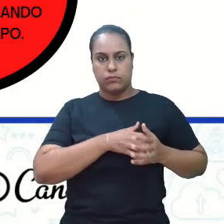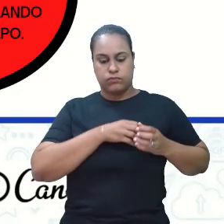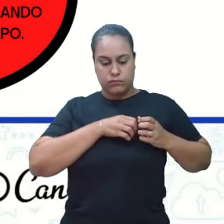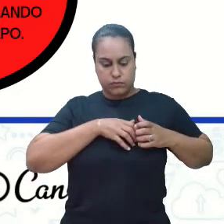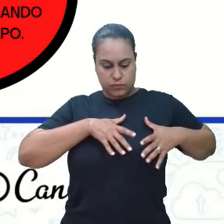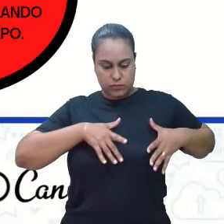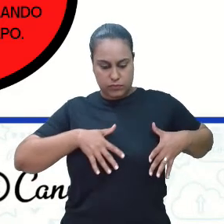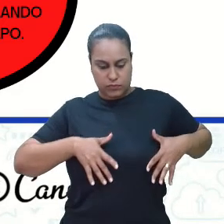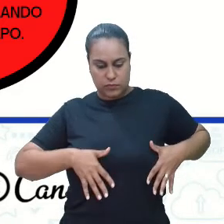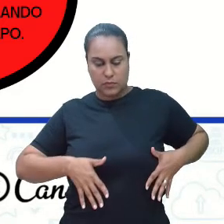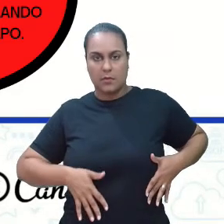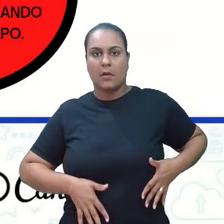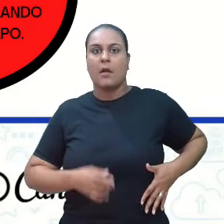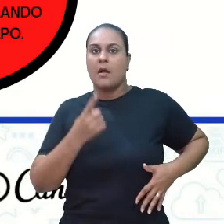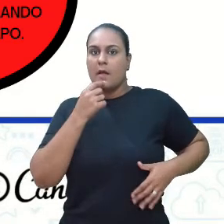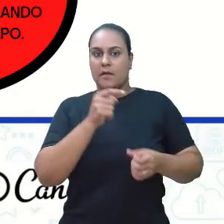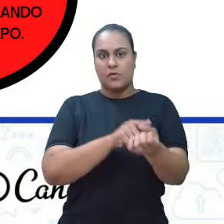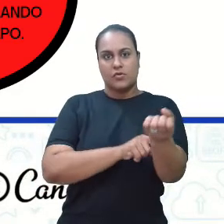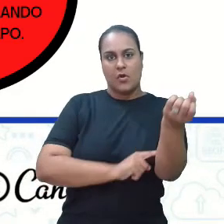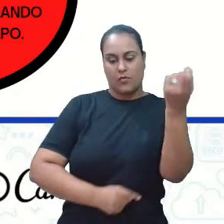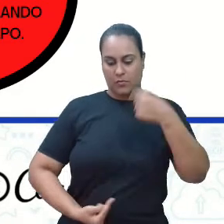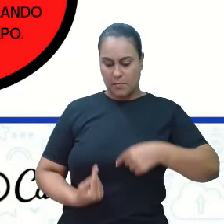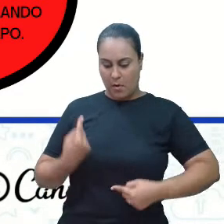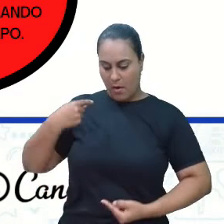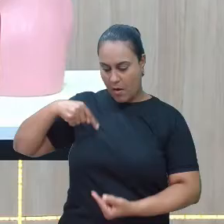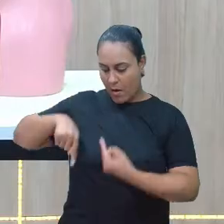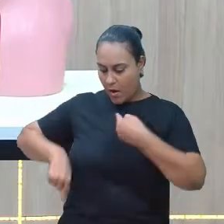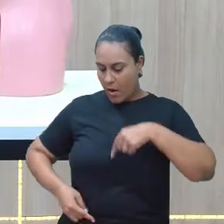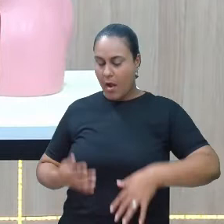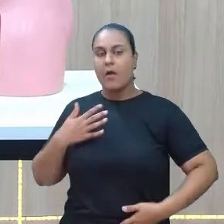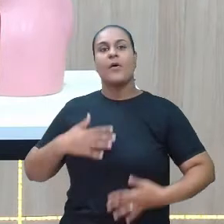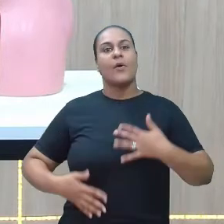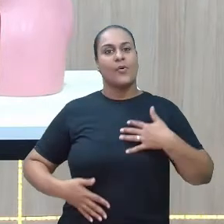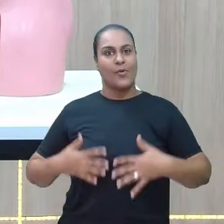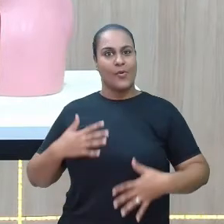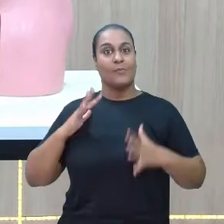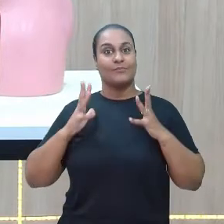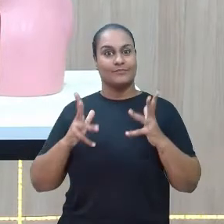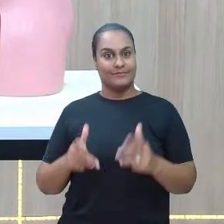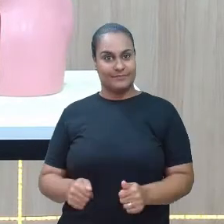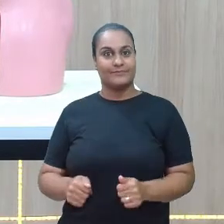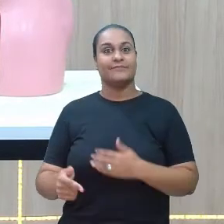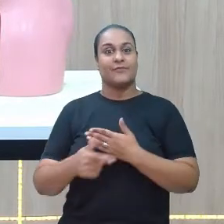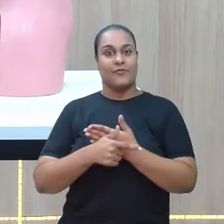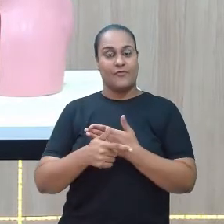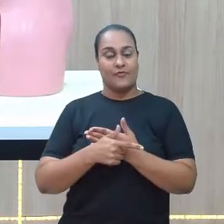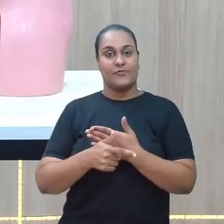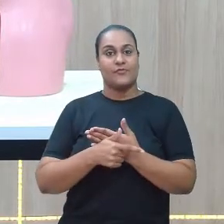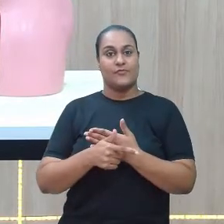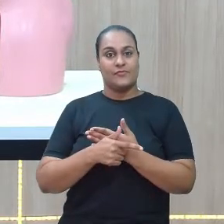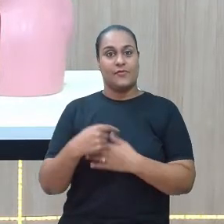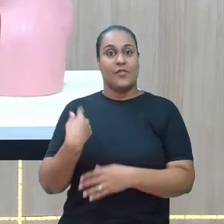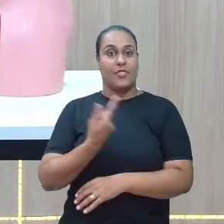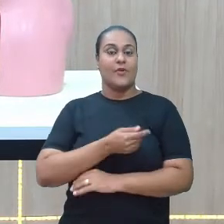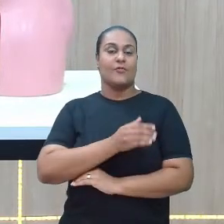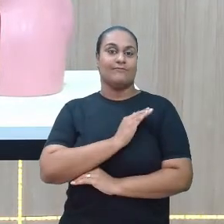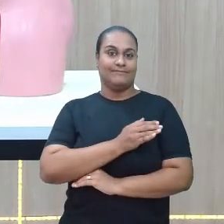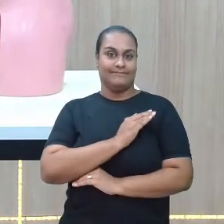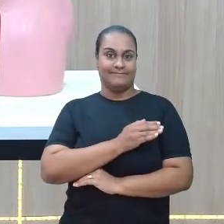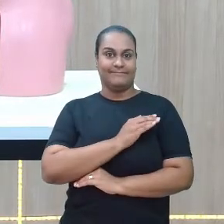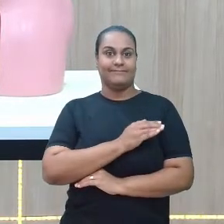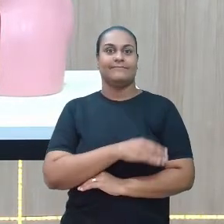mantém circulando também o sangue por todo o nosso corpo. Esta é a função do nosso coração,